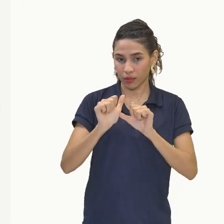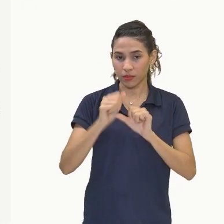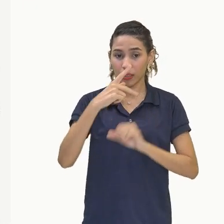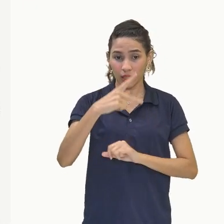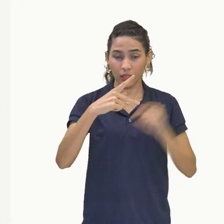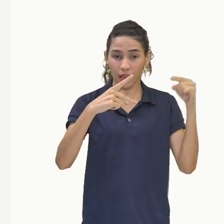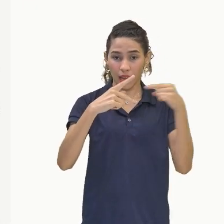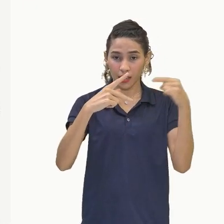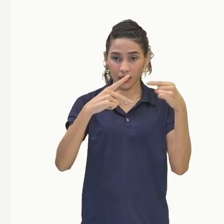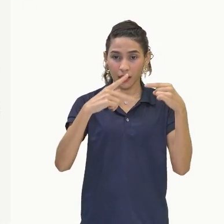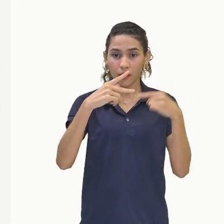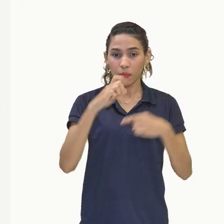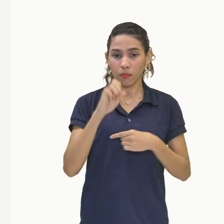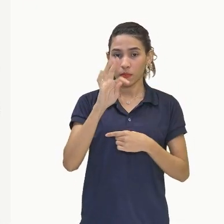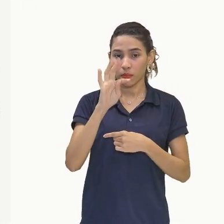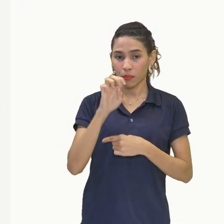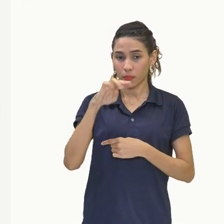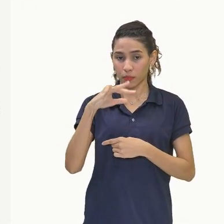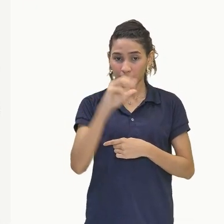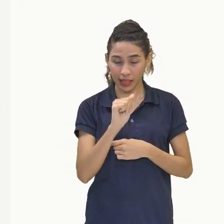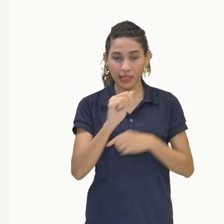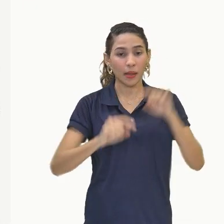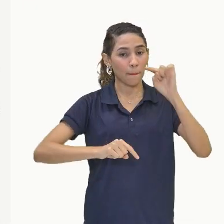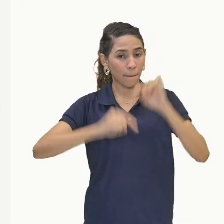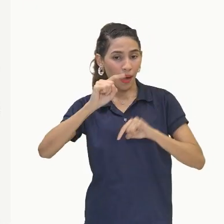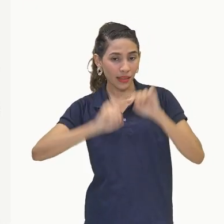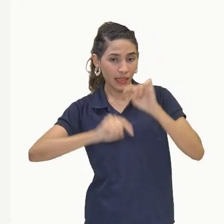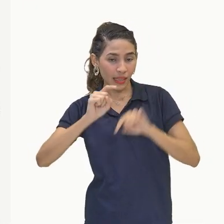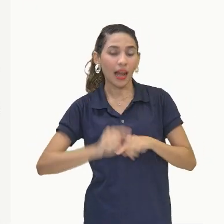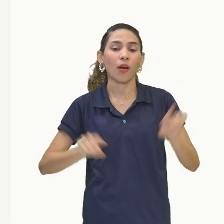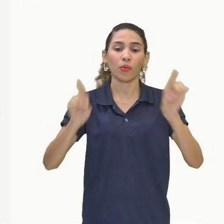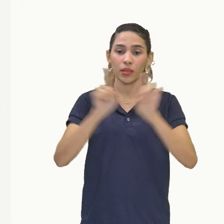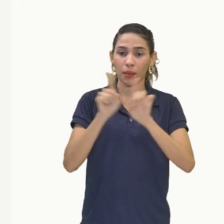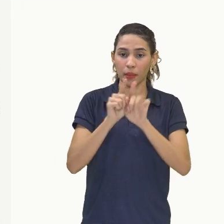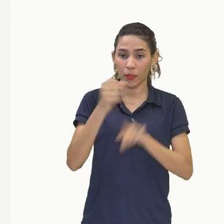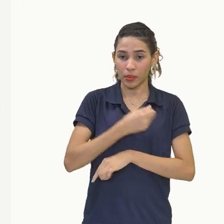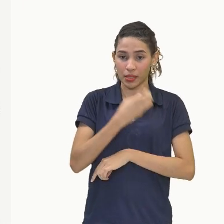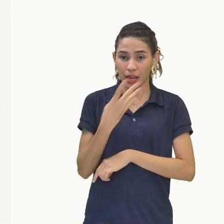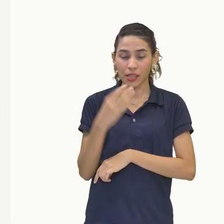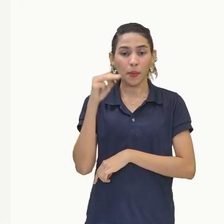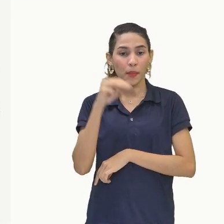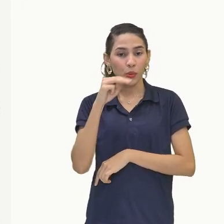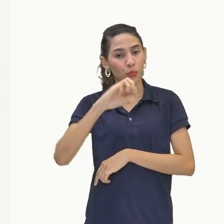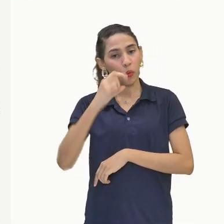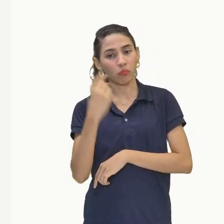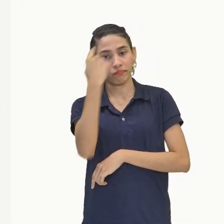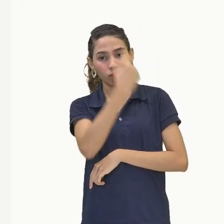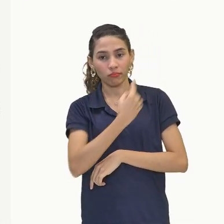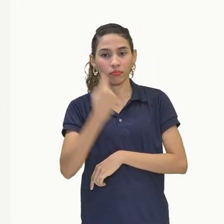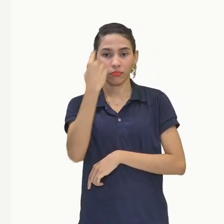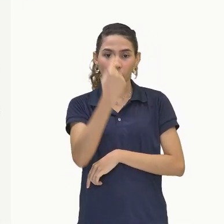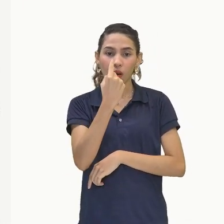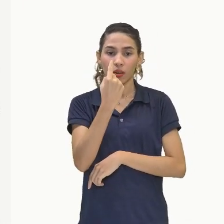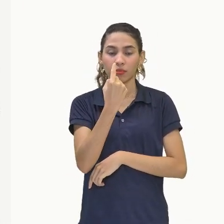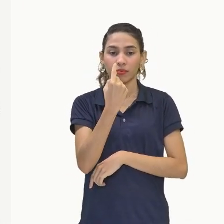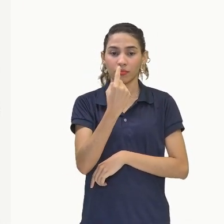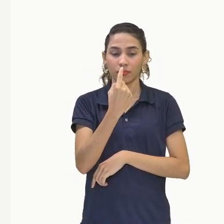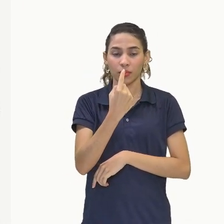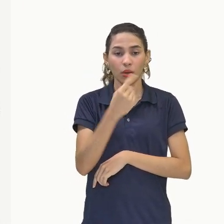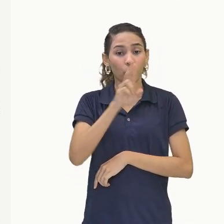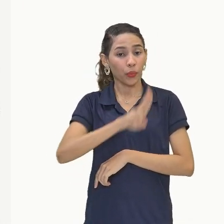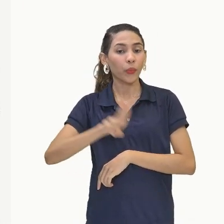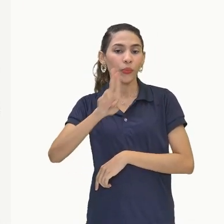dos equipamentos e a quantidade de minutos ou horas durante as quais permanecem